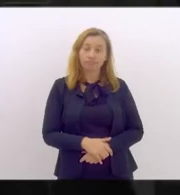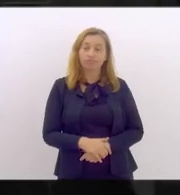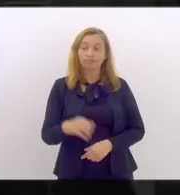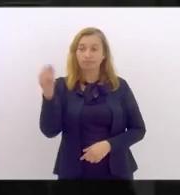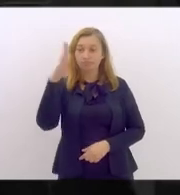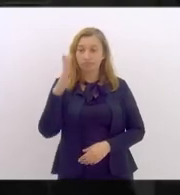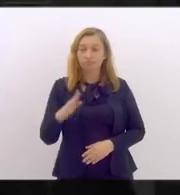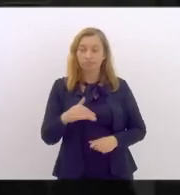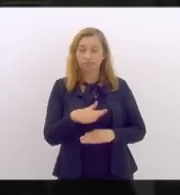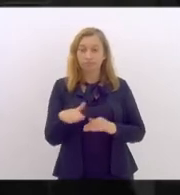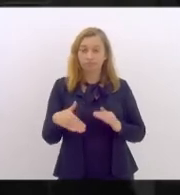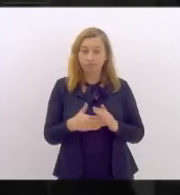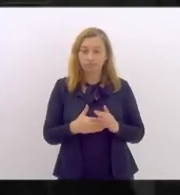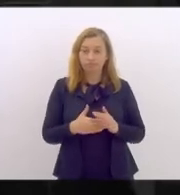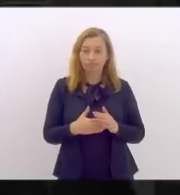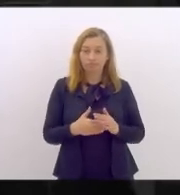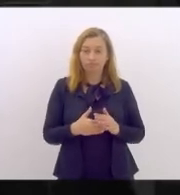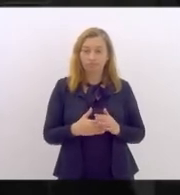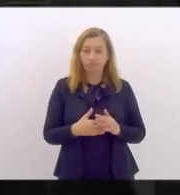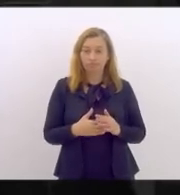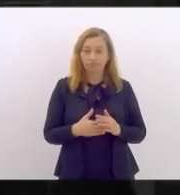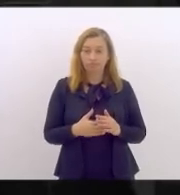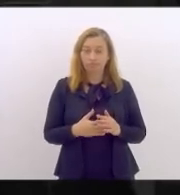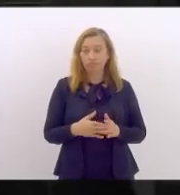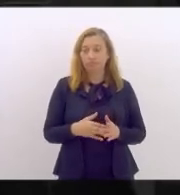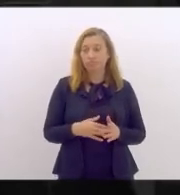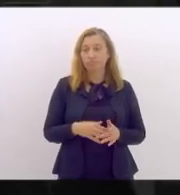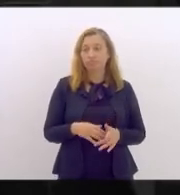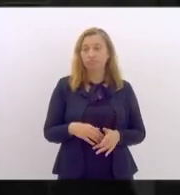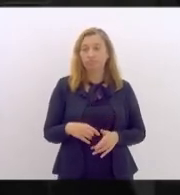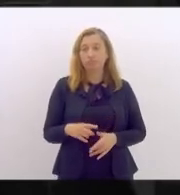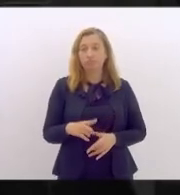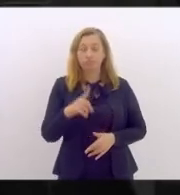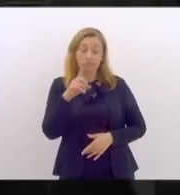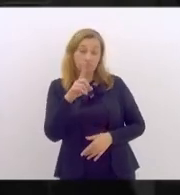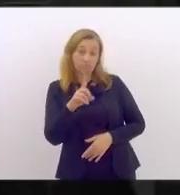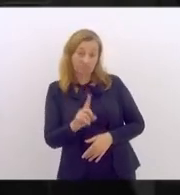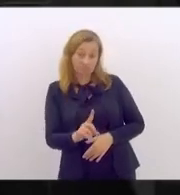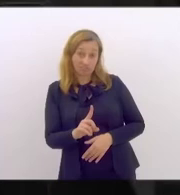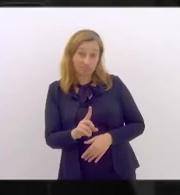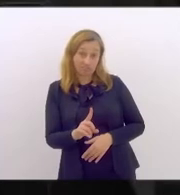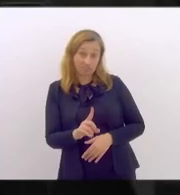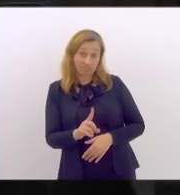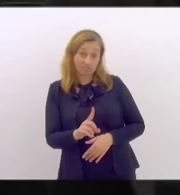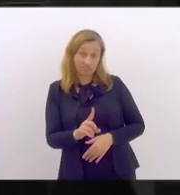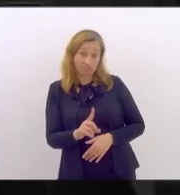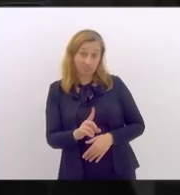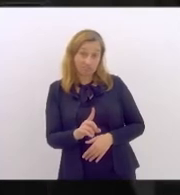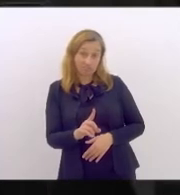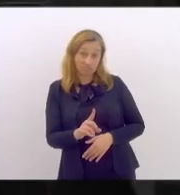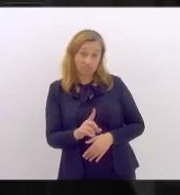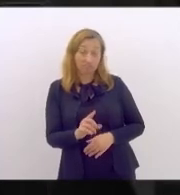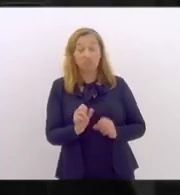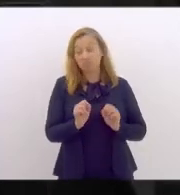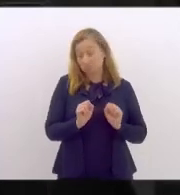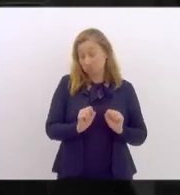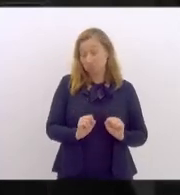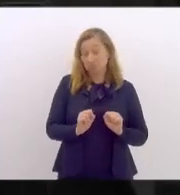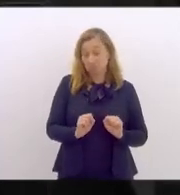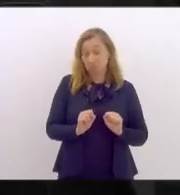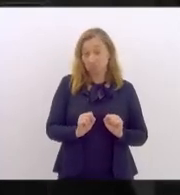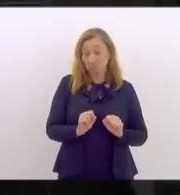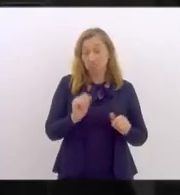Brasil inteiro desse suposto direito dessa suposta prerrogativa de que se pode